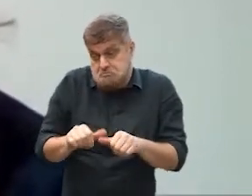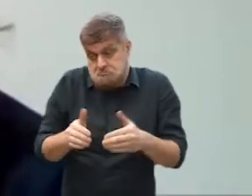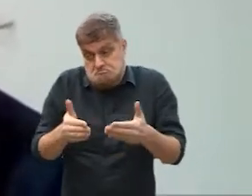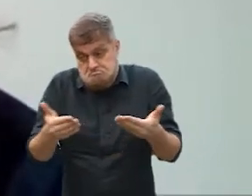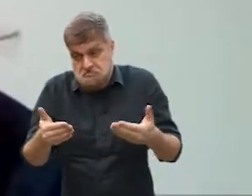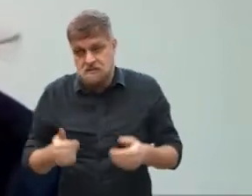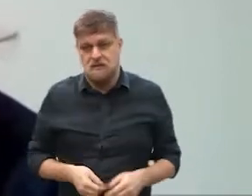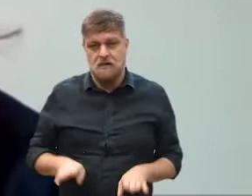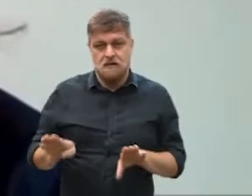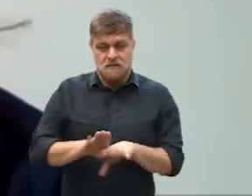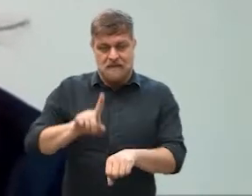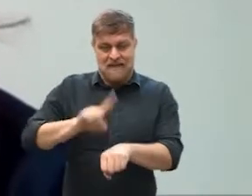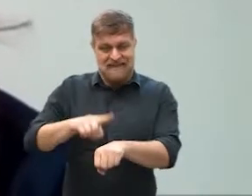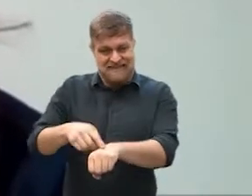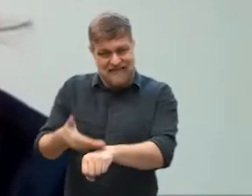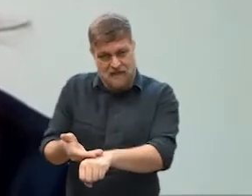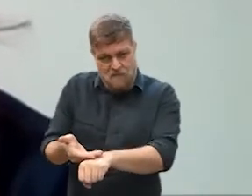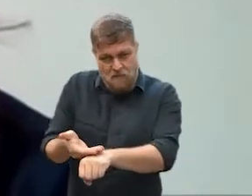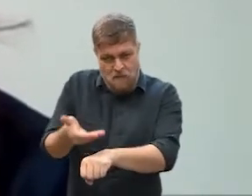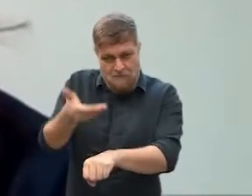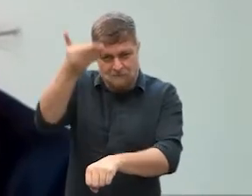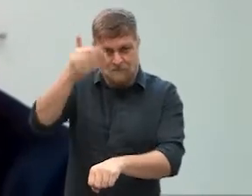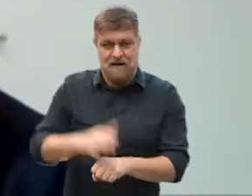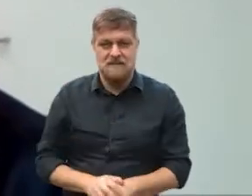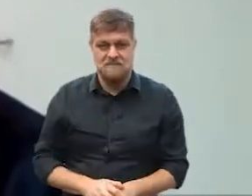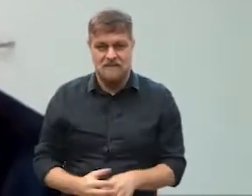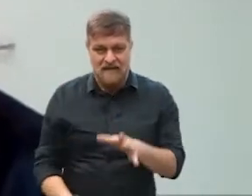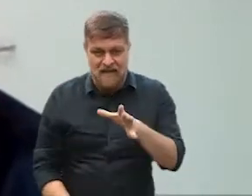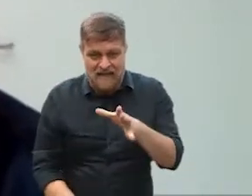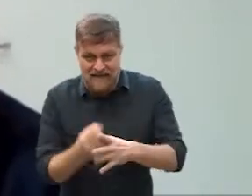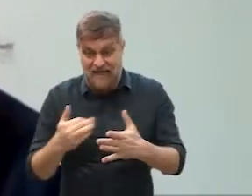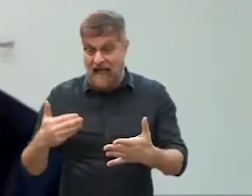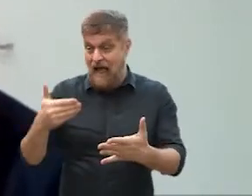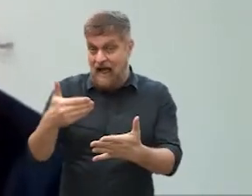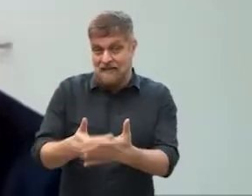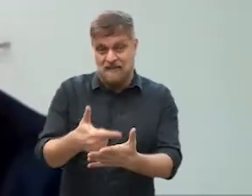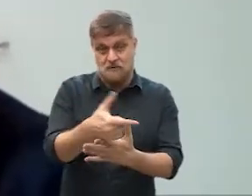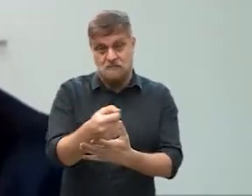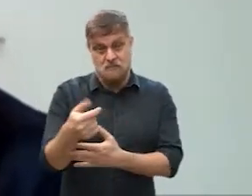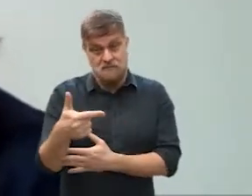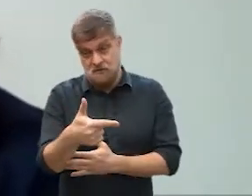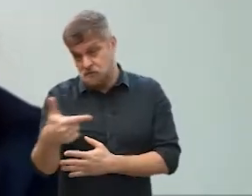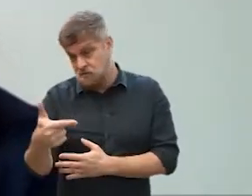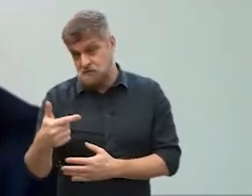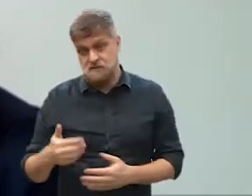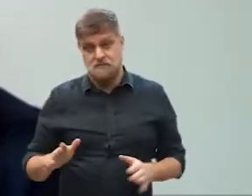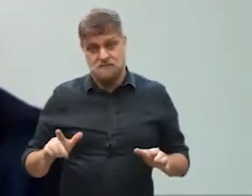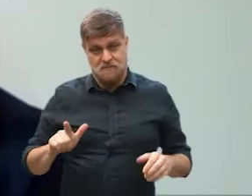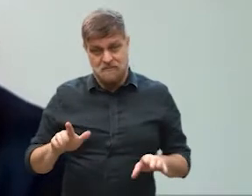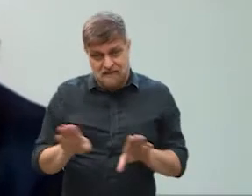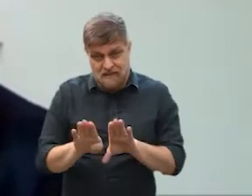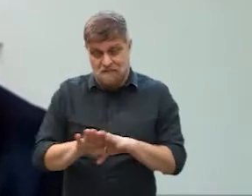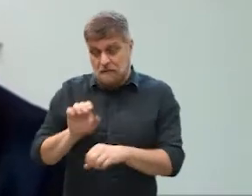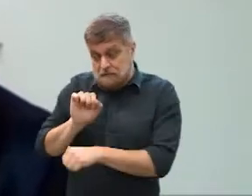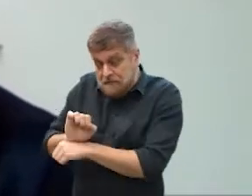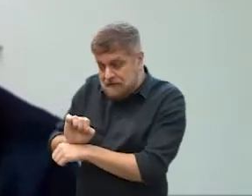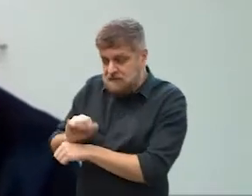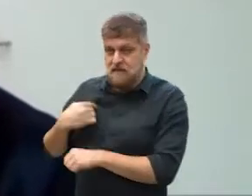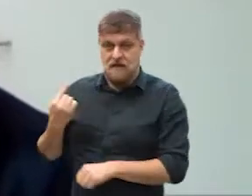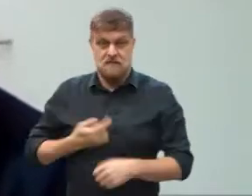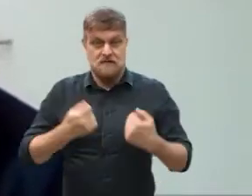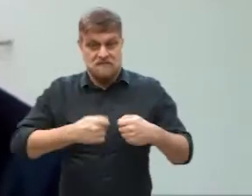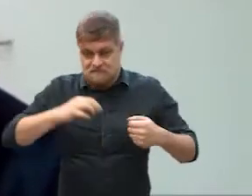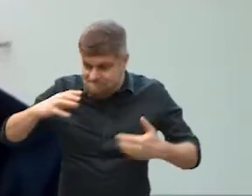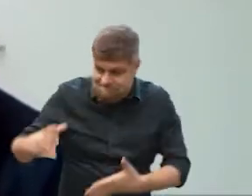alteração, alguma prorrogação desse cronograma de implementação, até porque muita coisa ficou parada, né? Então a gente tem muita questão de